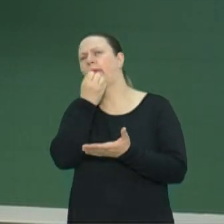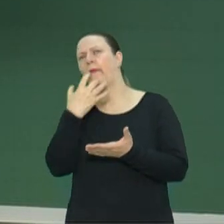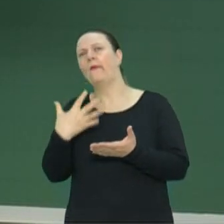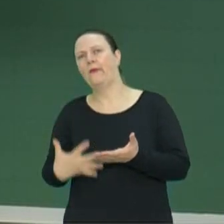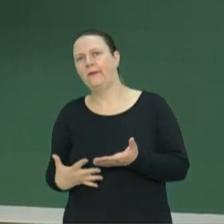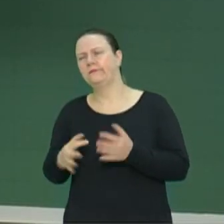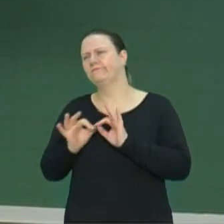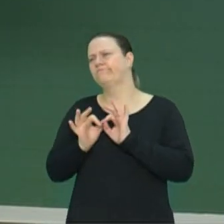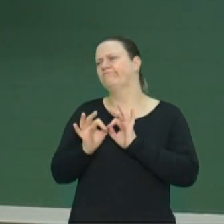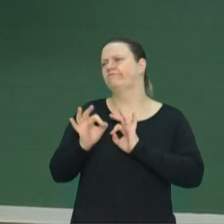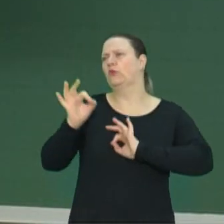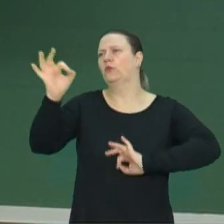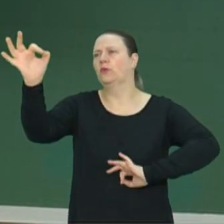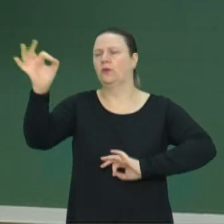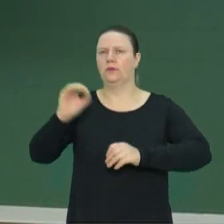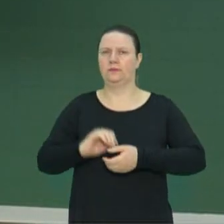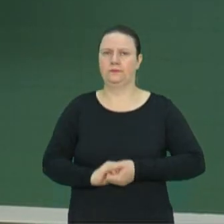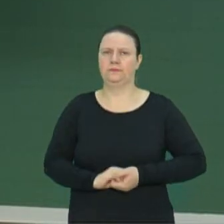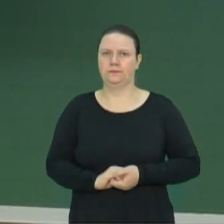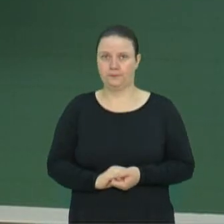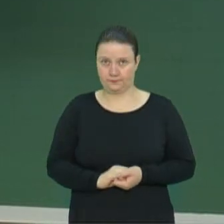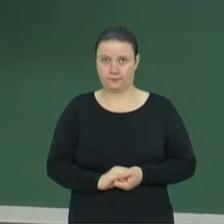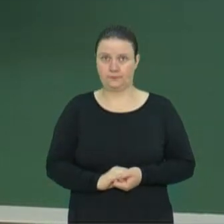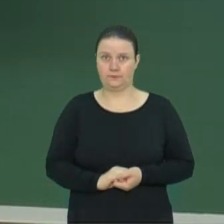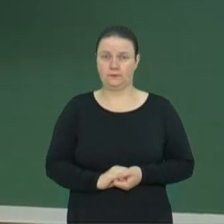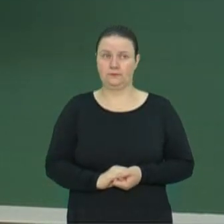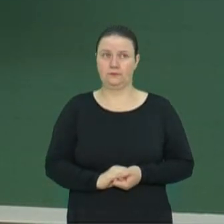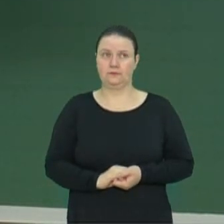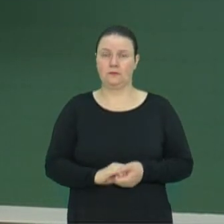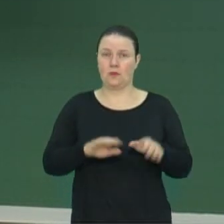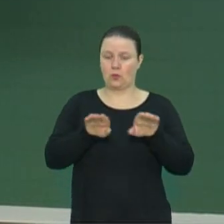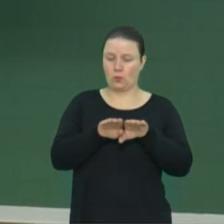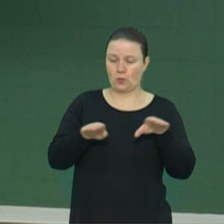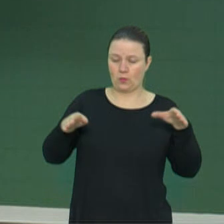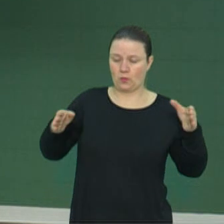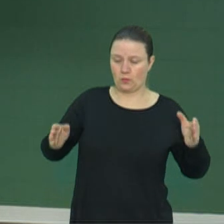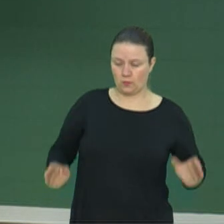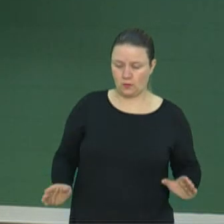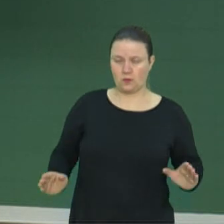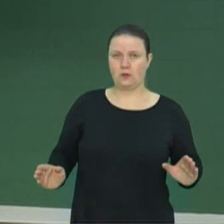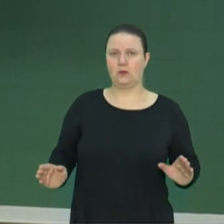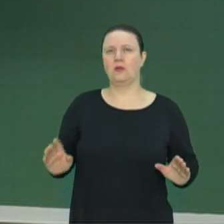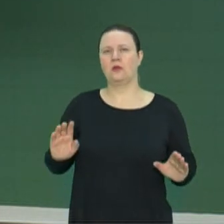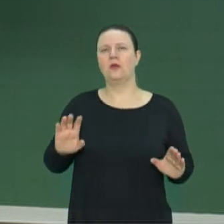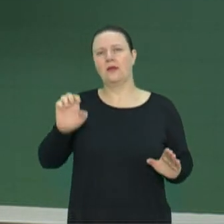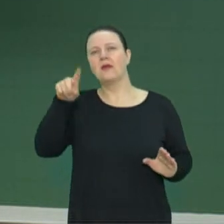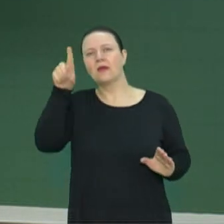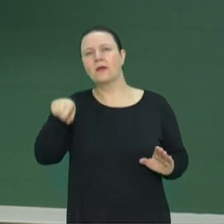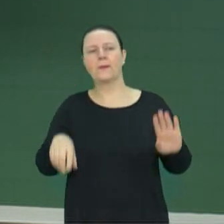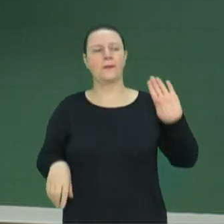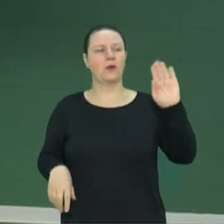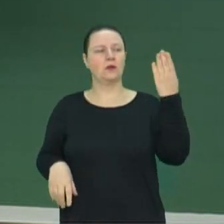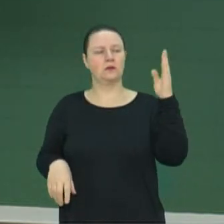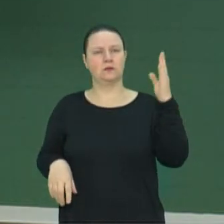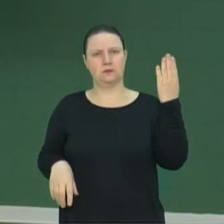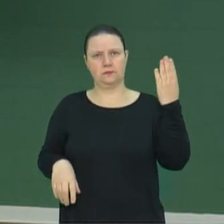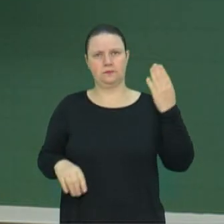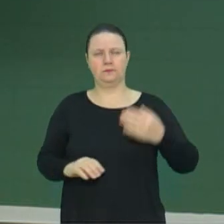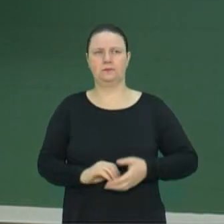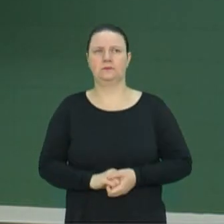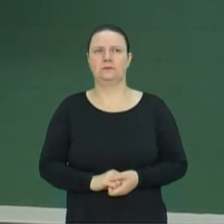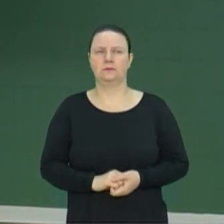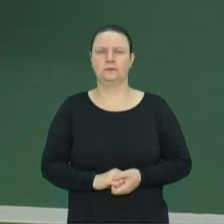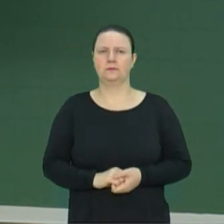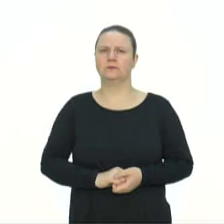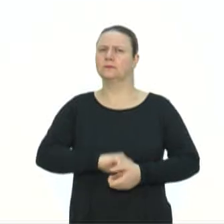está longe. Aquela mesa que está ali é de madeira. Então, ela está longe, aquela.